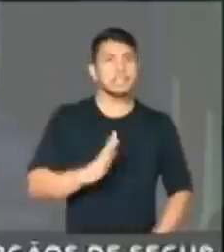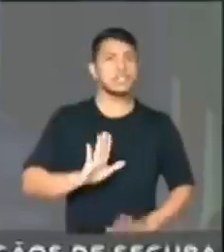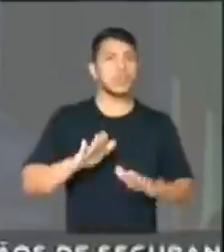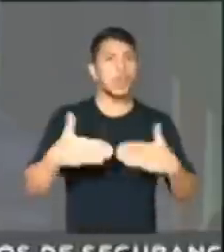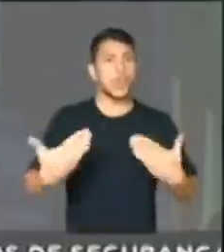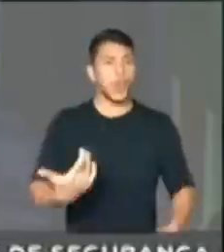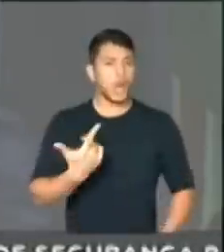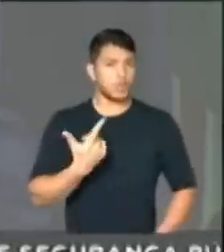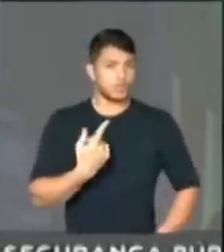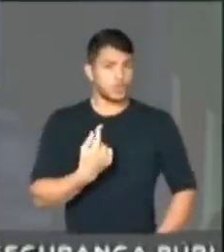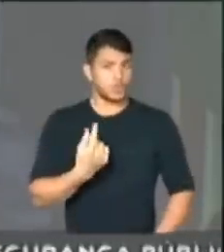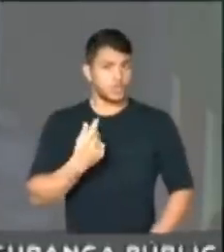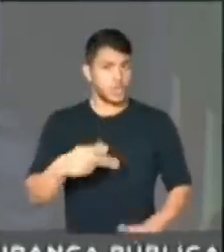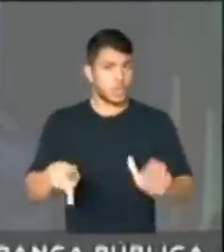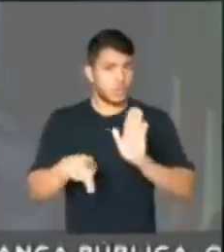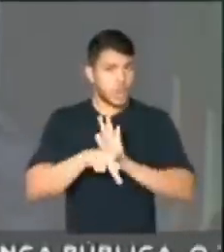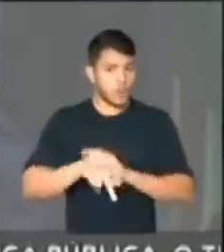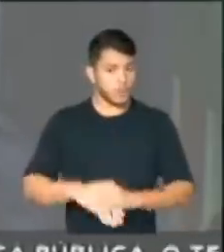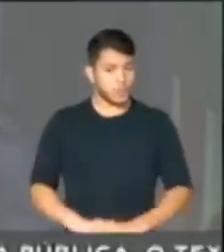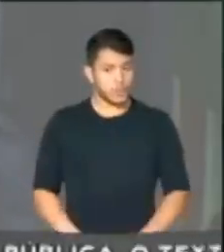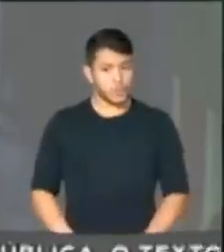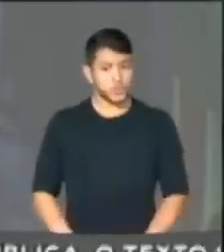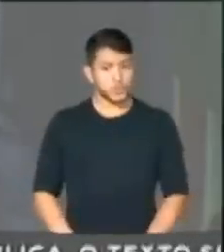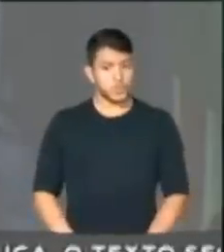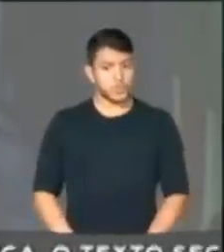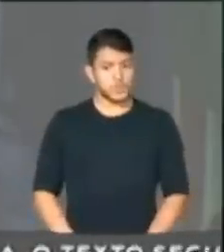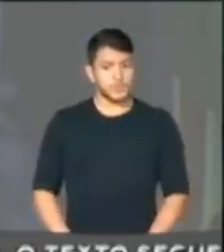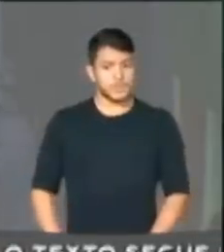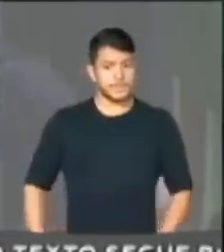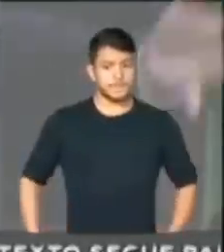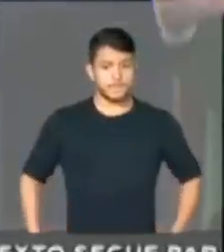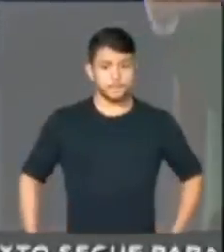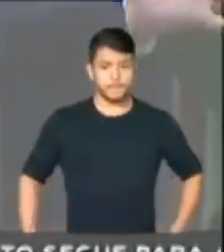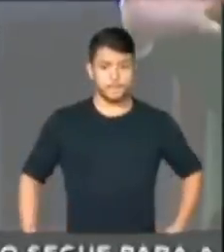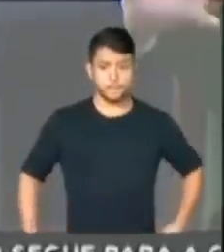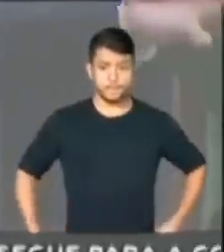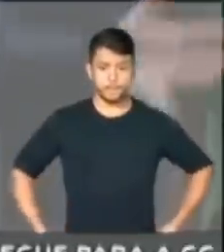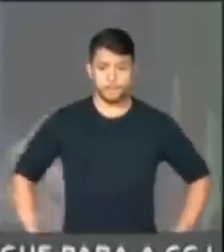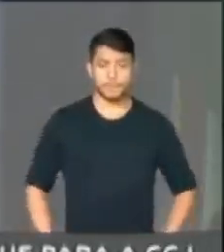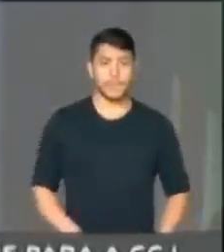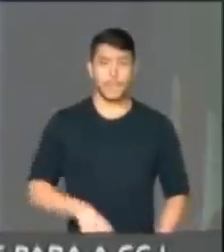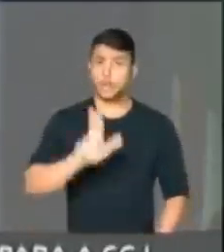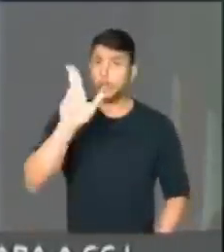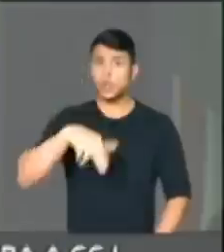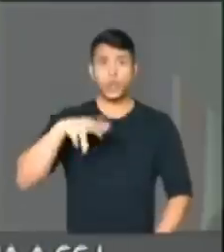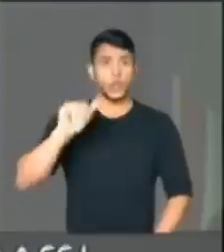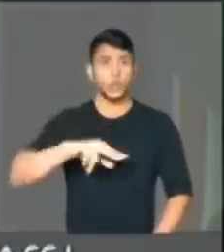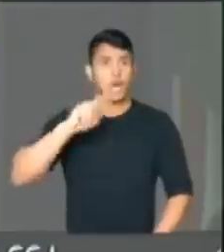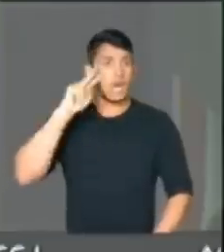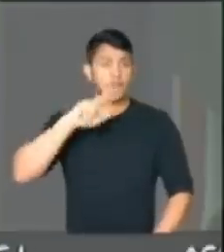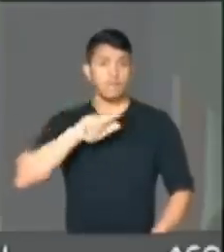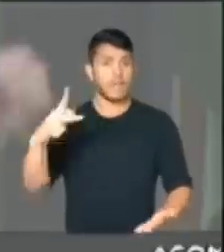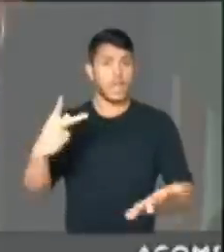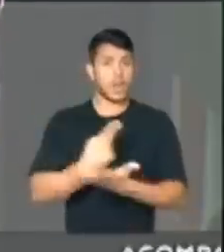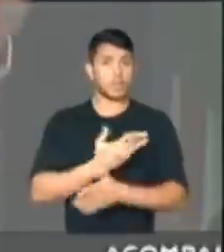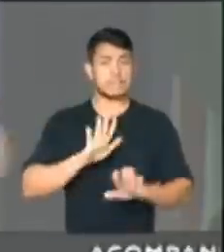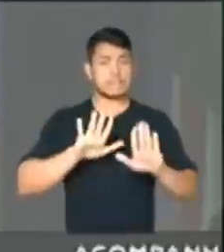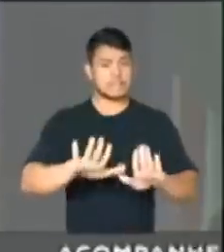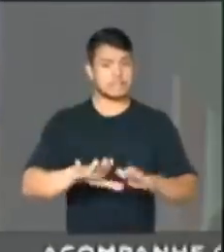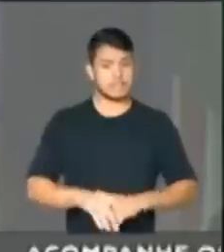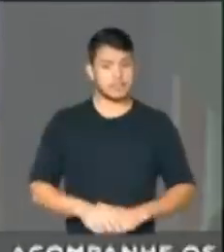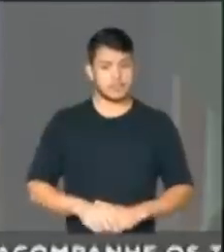que estão hoje no Diário Oficial, deputado Elvino Bongás? Eu nunca vi um negócio desses. Quer dizer